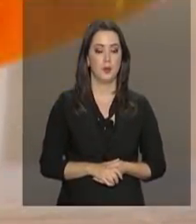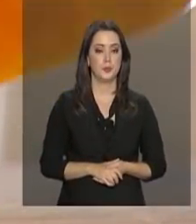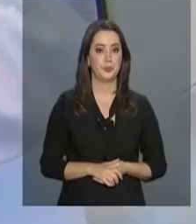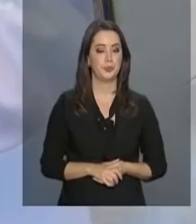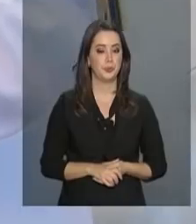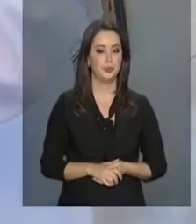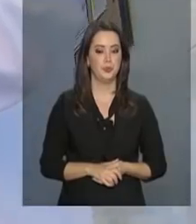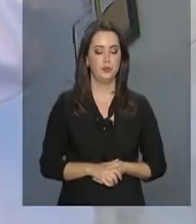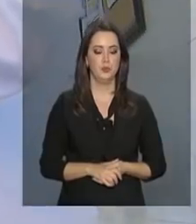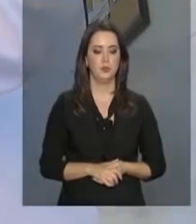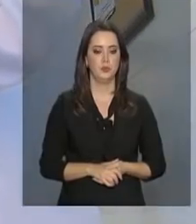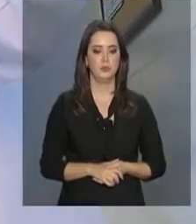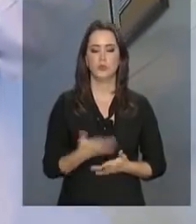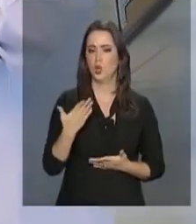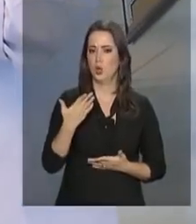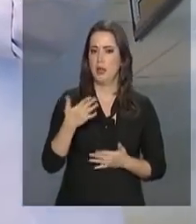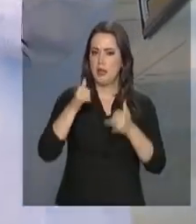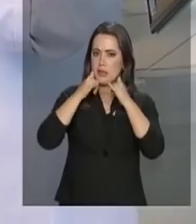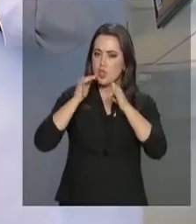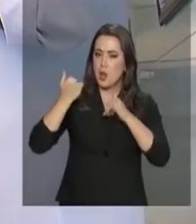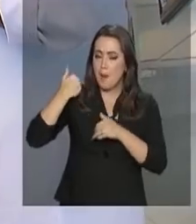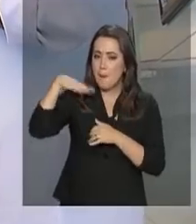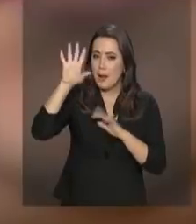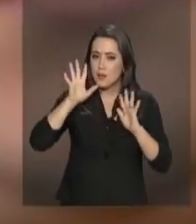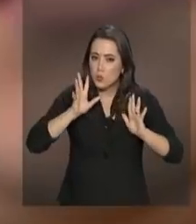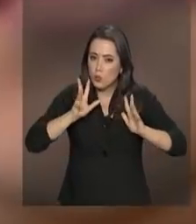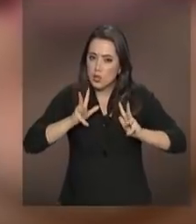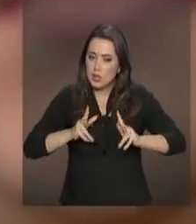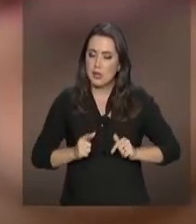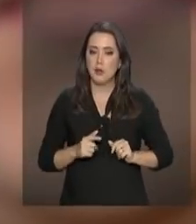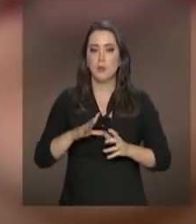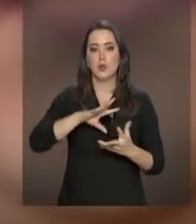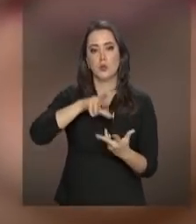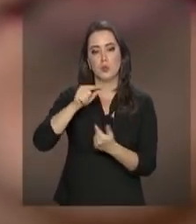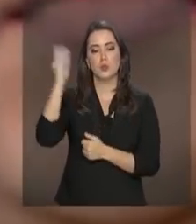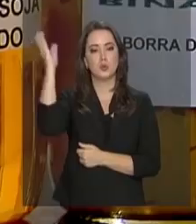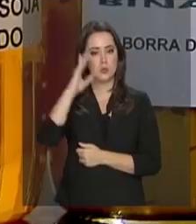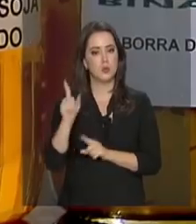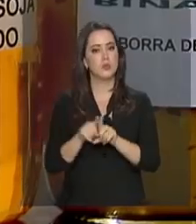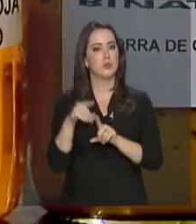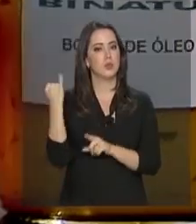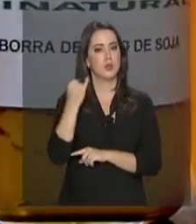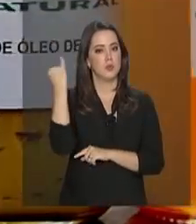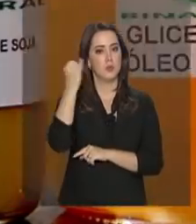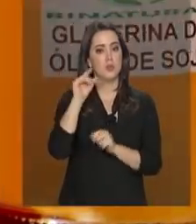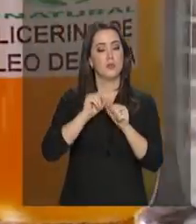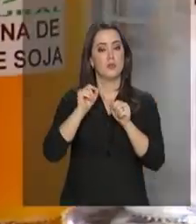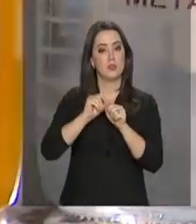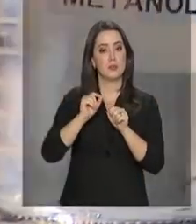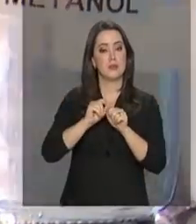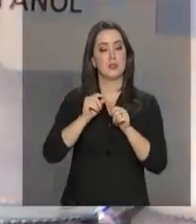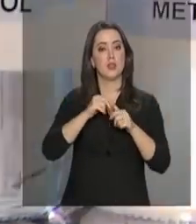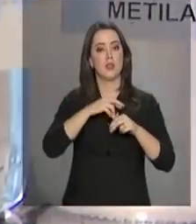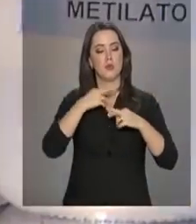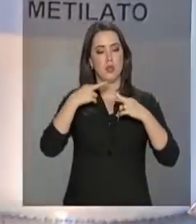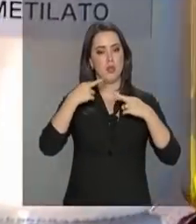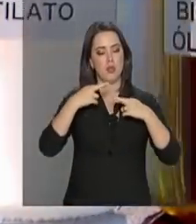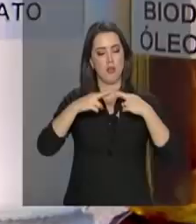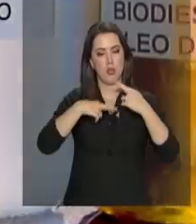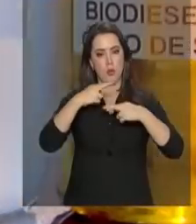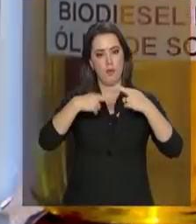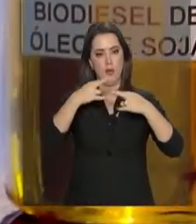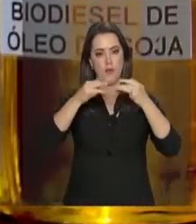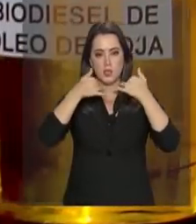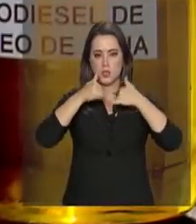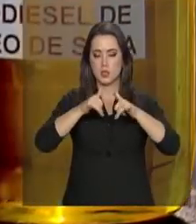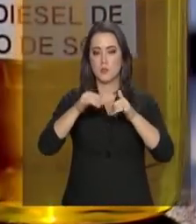energéticas mais limpas do mundo o brasil também é destaque na manufatura de fontes renováveis o biodiesel